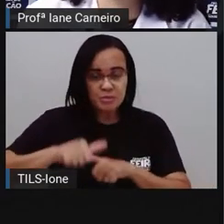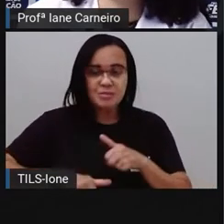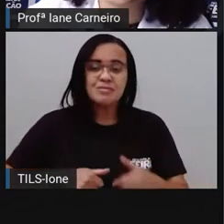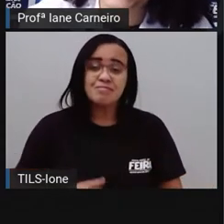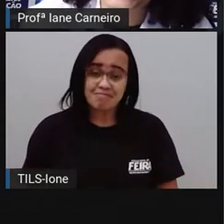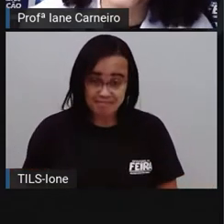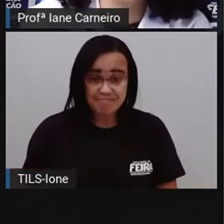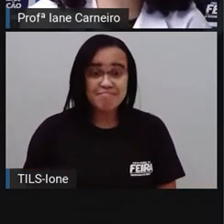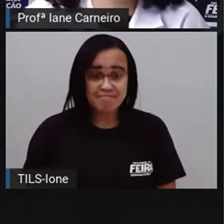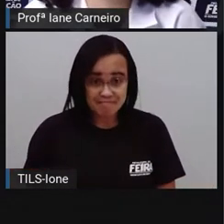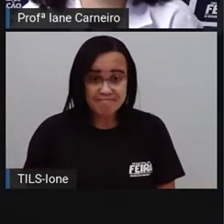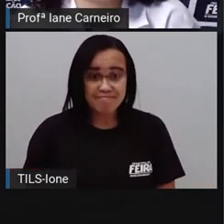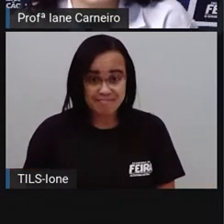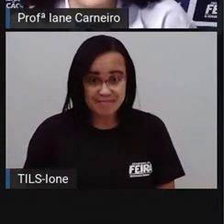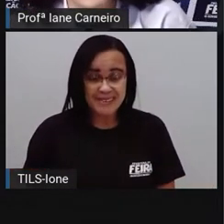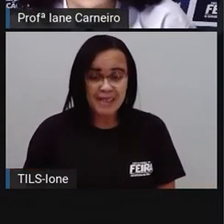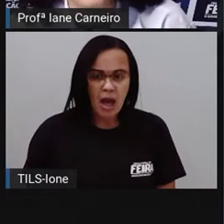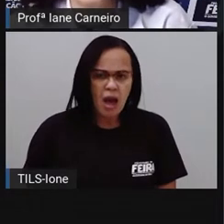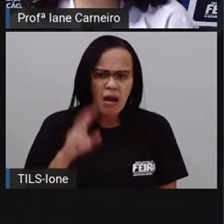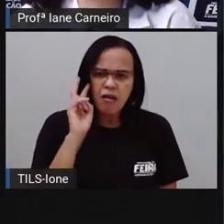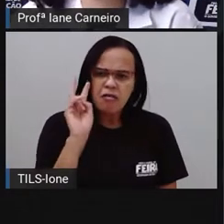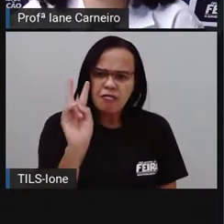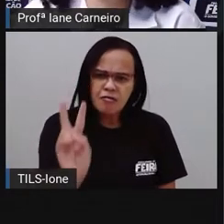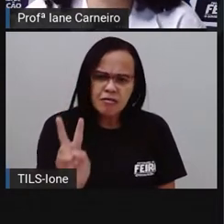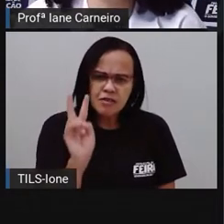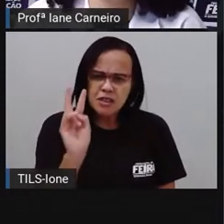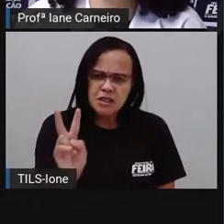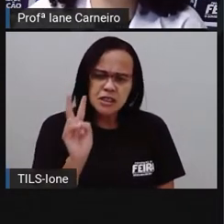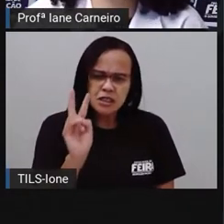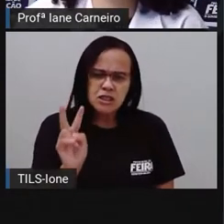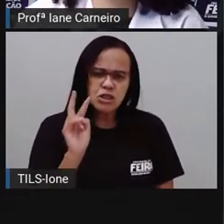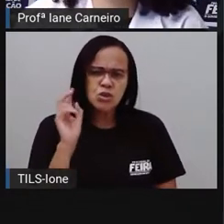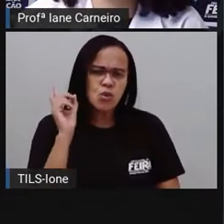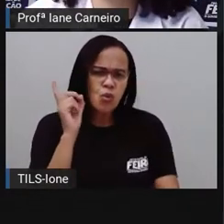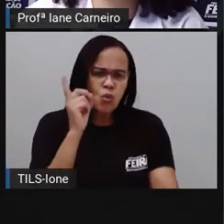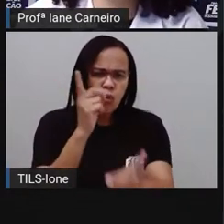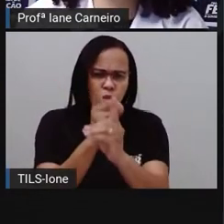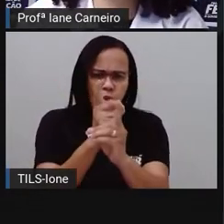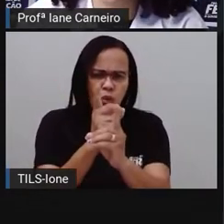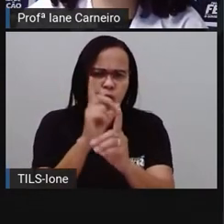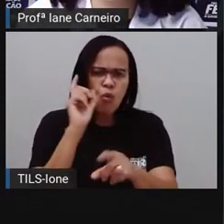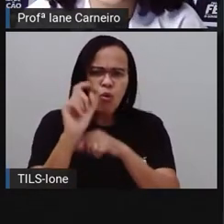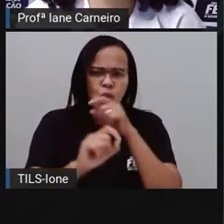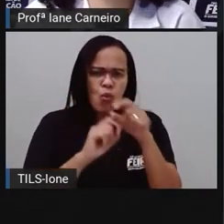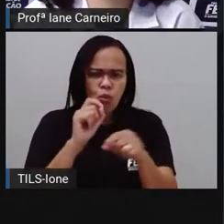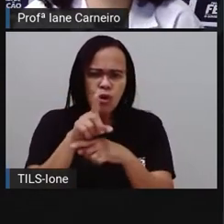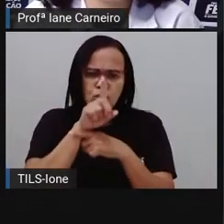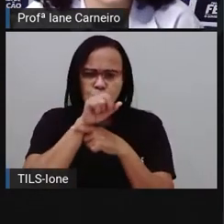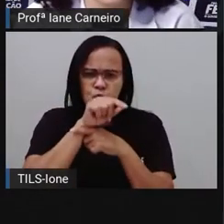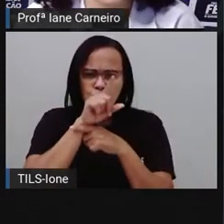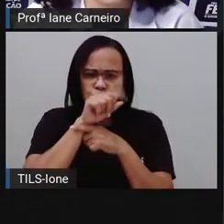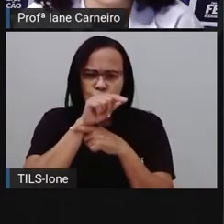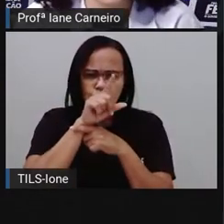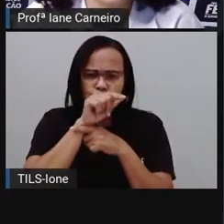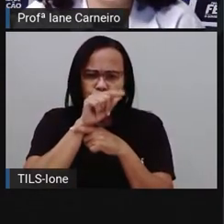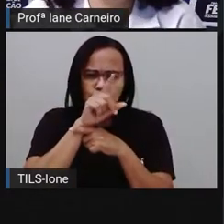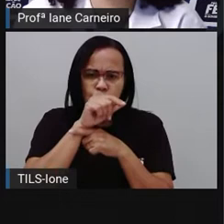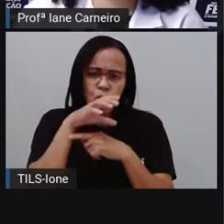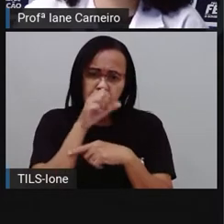Até que numa clareira, o camaleão encontrou o sabiá laranjeira.